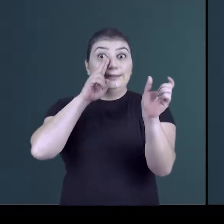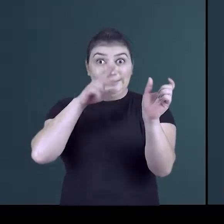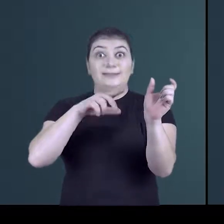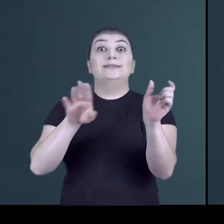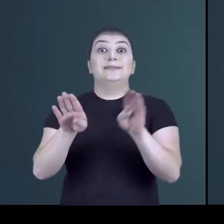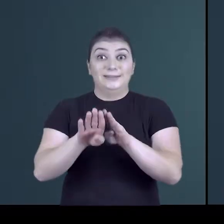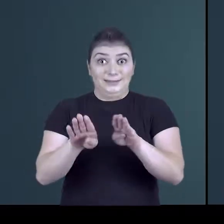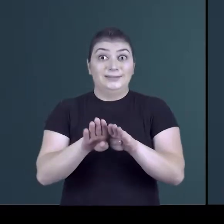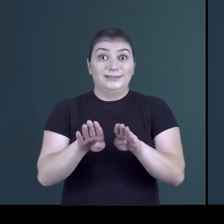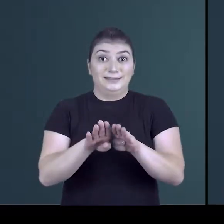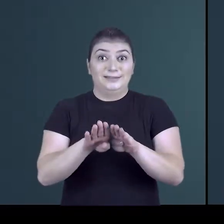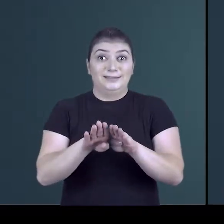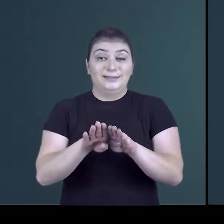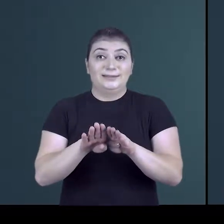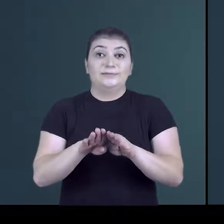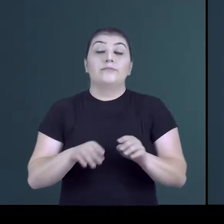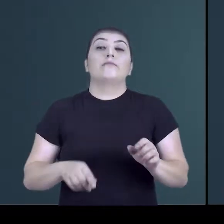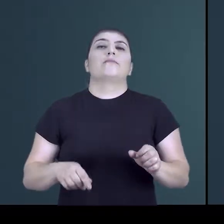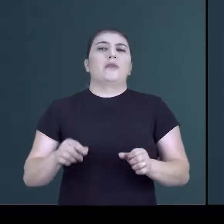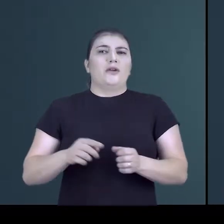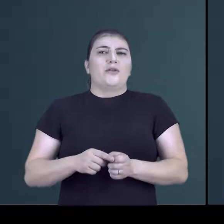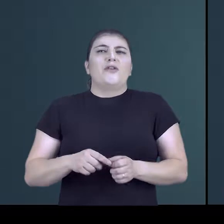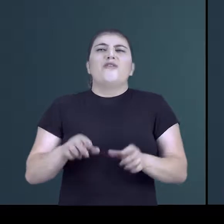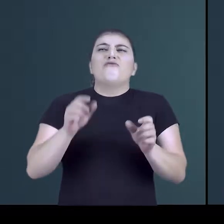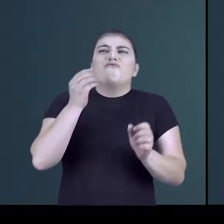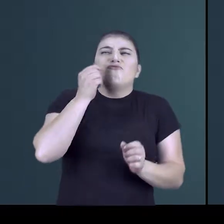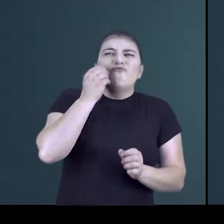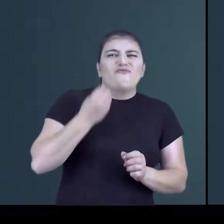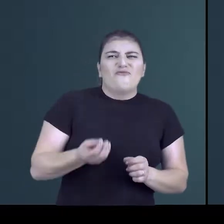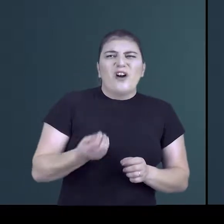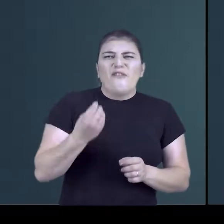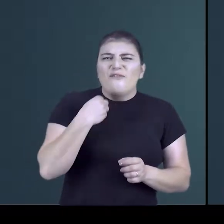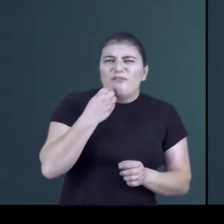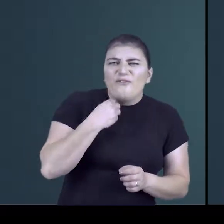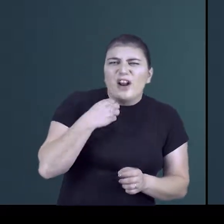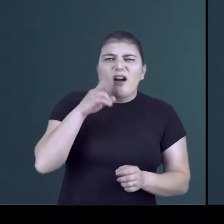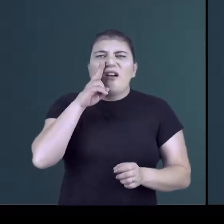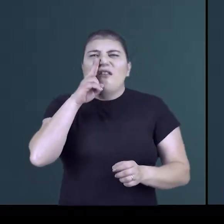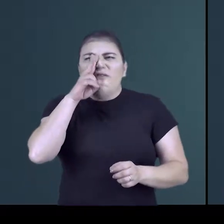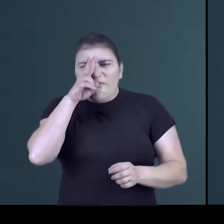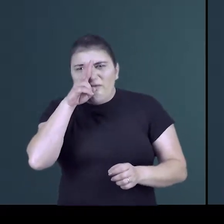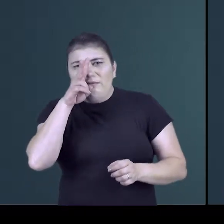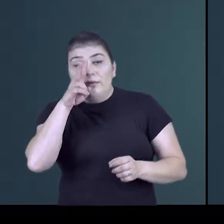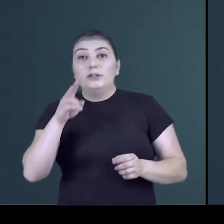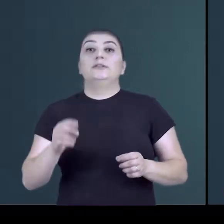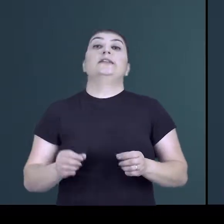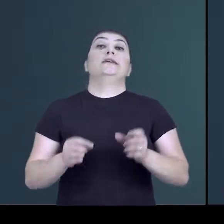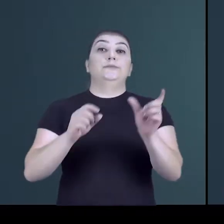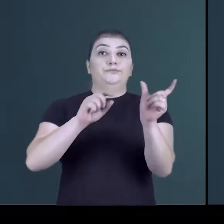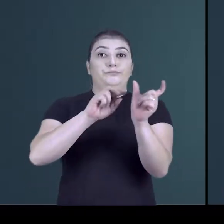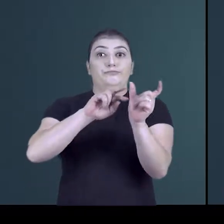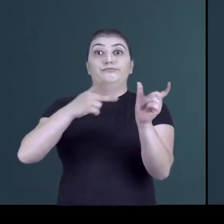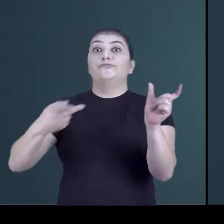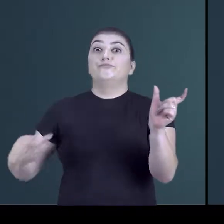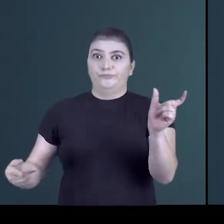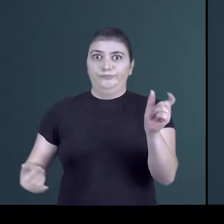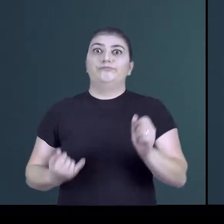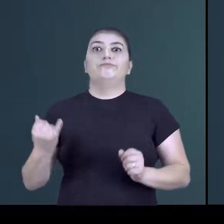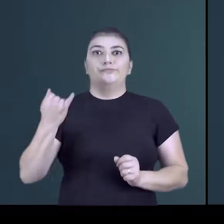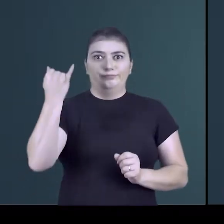forte. Lembrar esse processo de forte ou fraco é fundamental para classificar tais